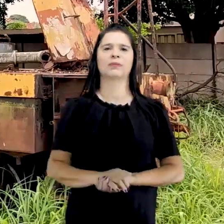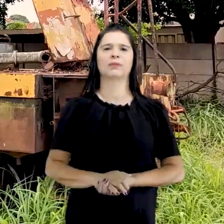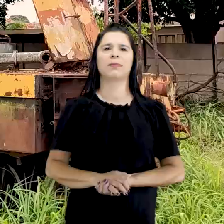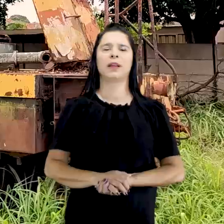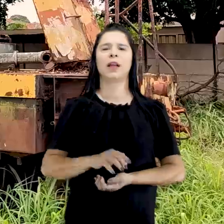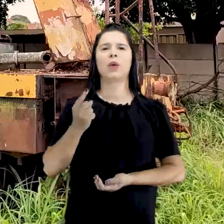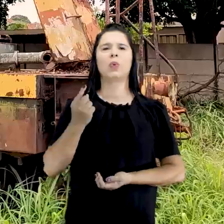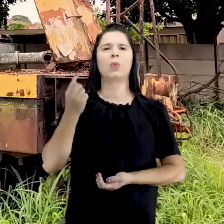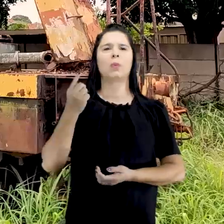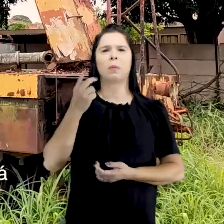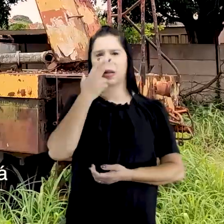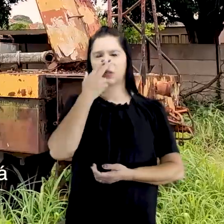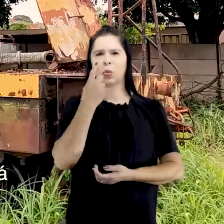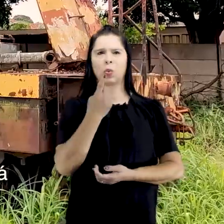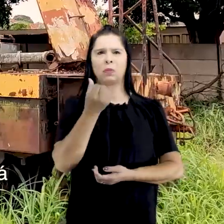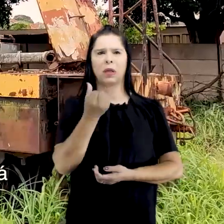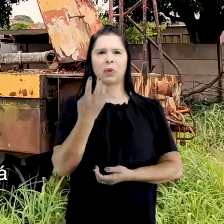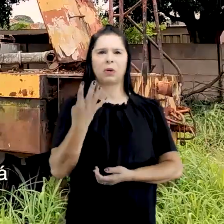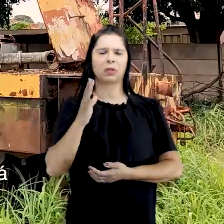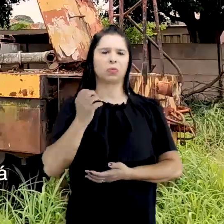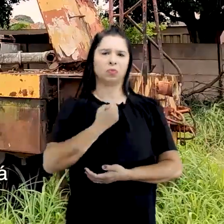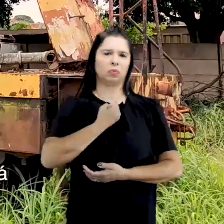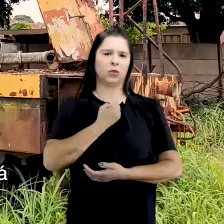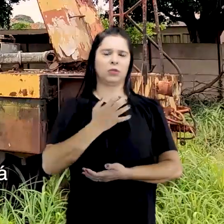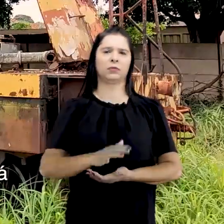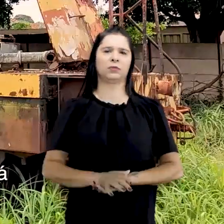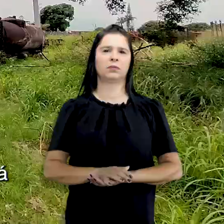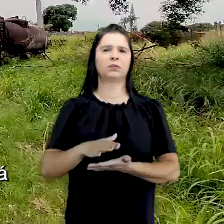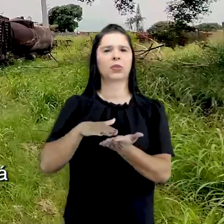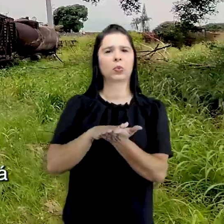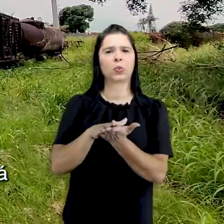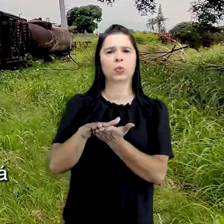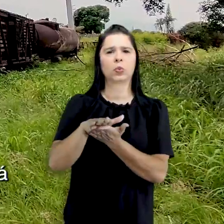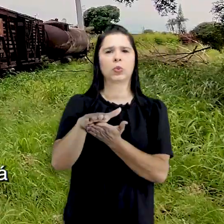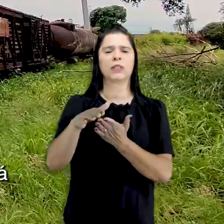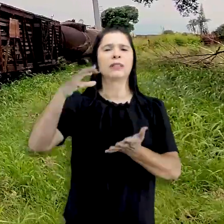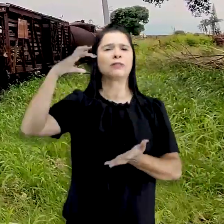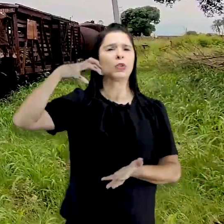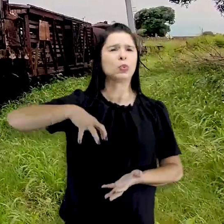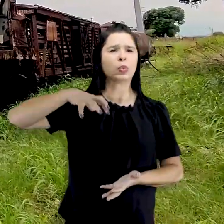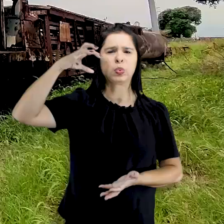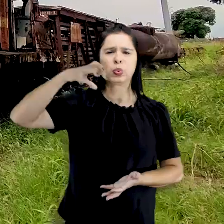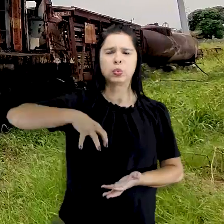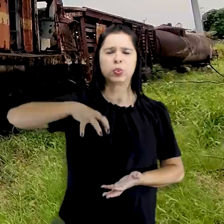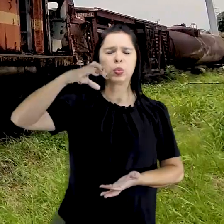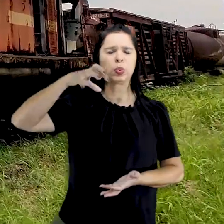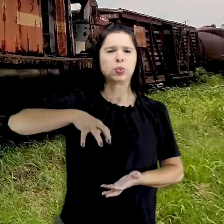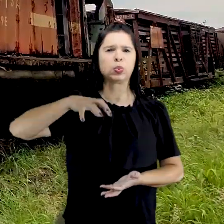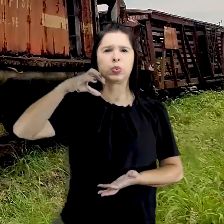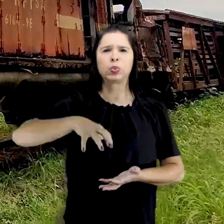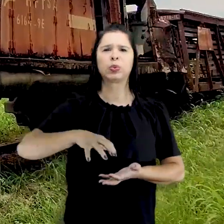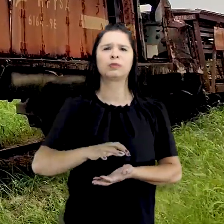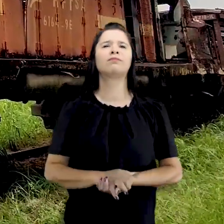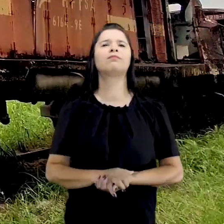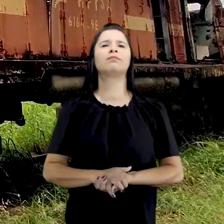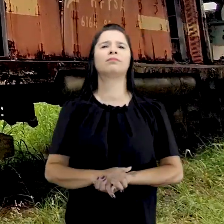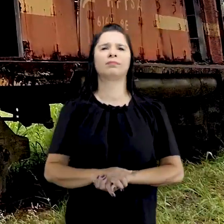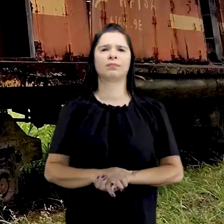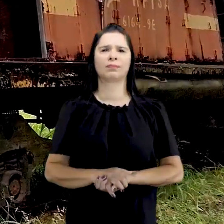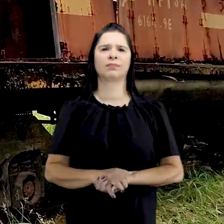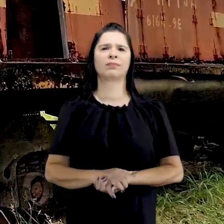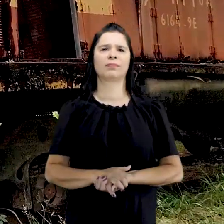né? Ela passou na chave contrária lá e estava chovendo muito, e foi um truque, uma limpa, pelo dizer,